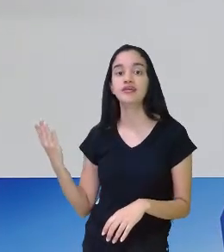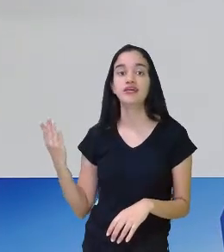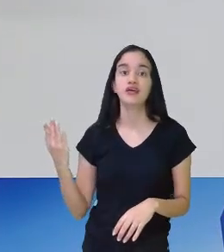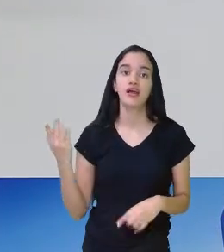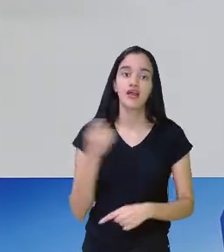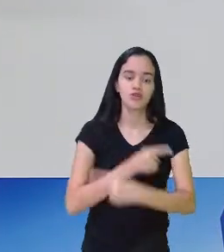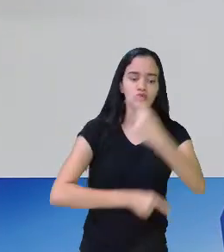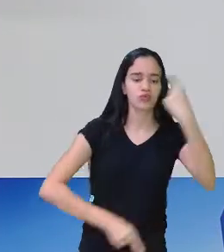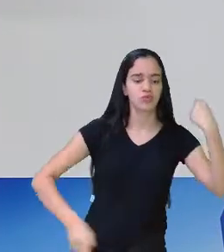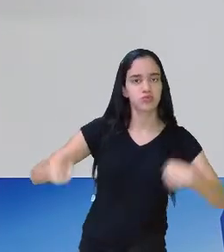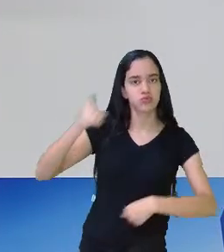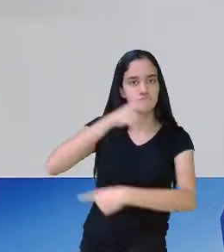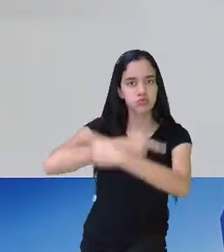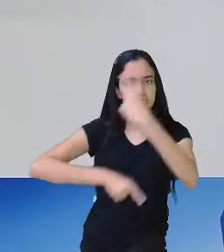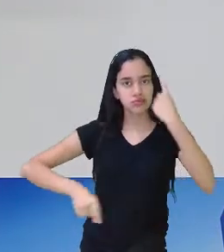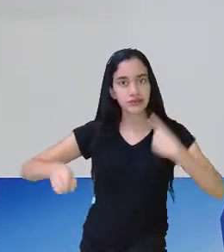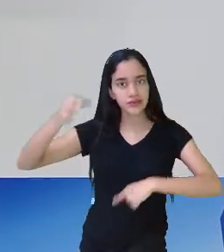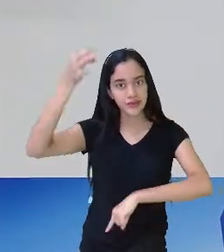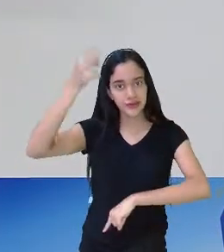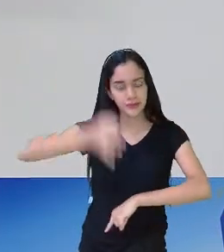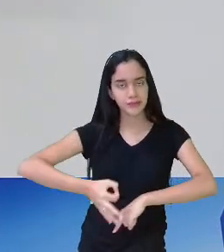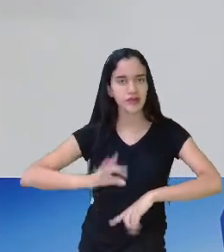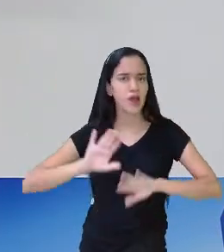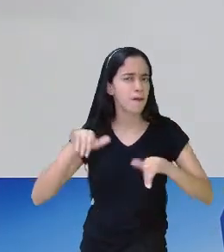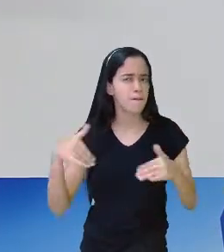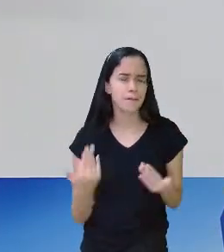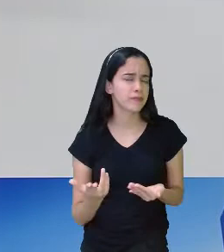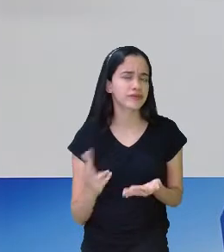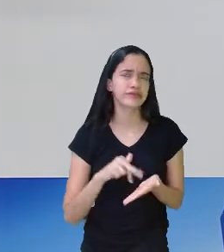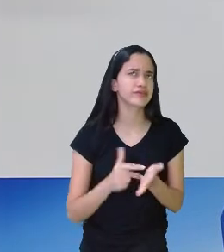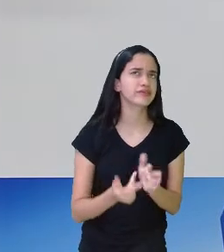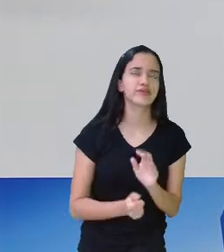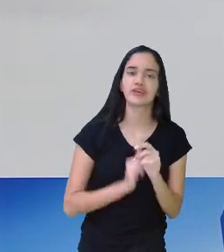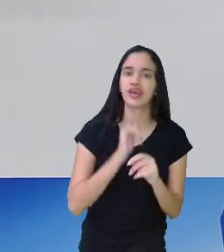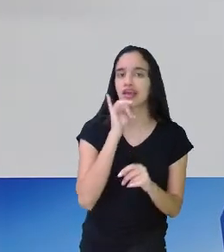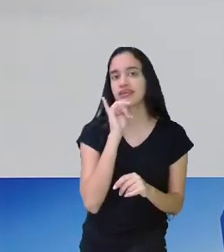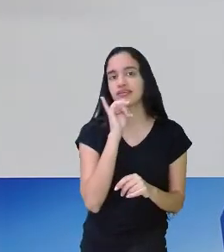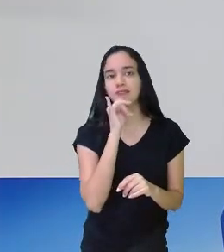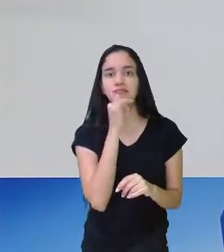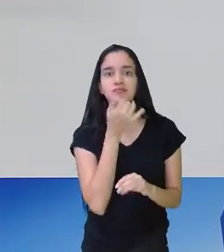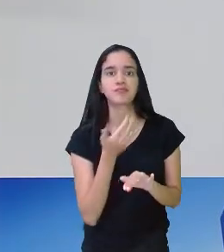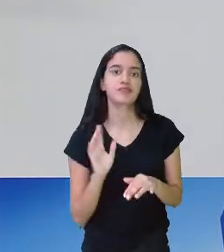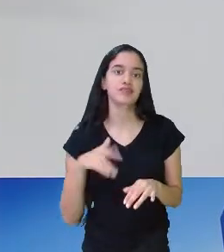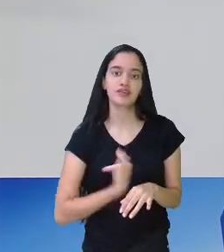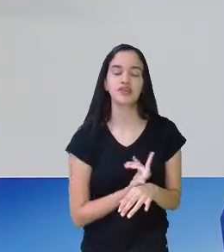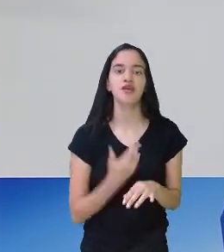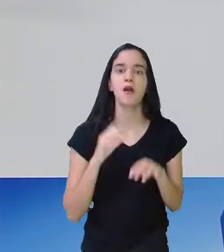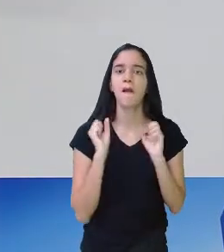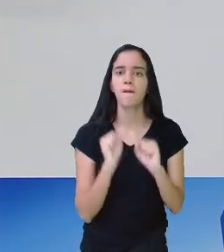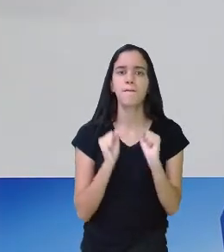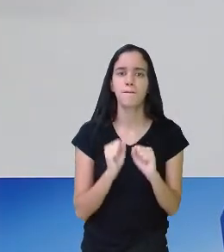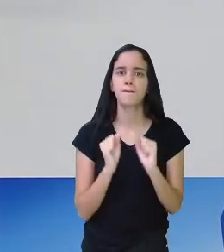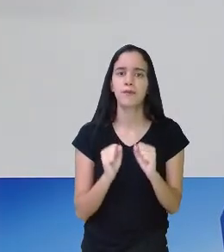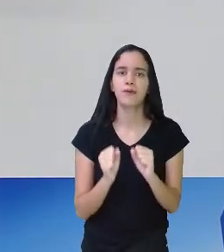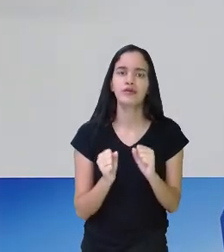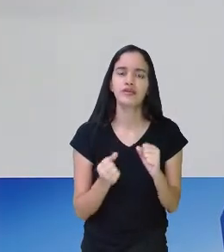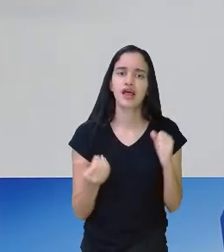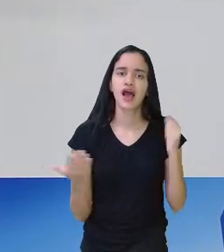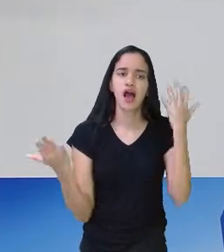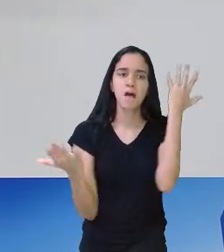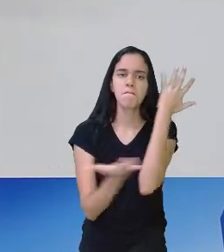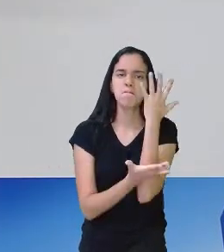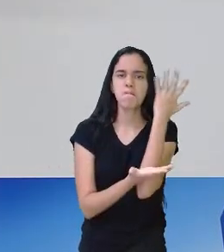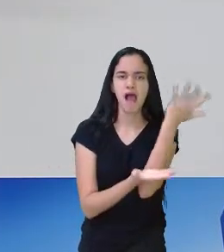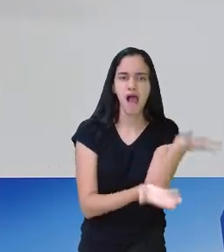está direitinho. Mas isso não significa dizer, professora Márcia, que a gente pode estar maltratando a natureza, né?